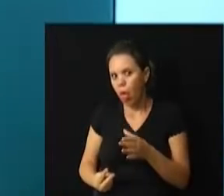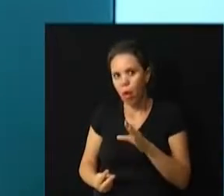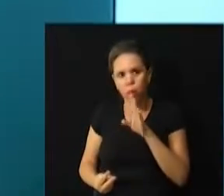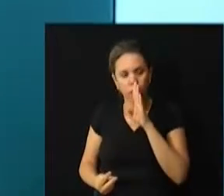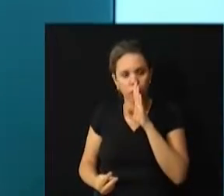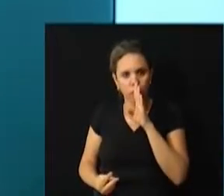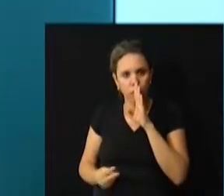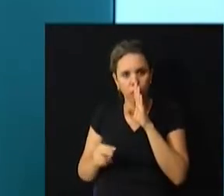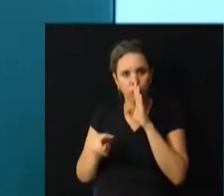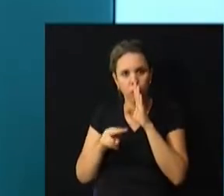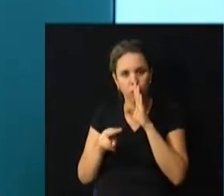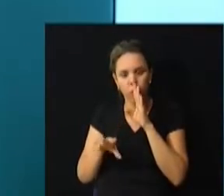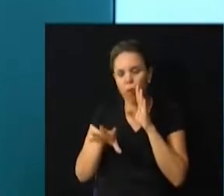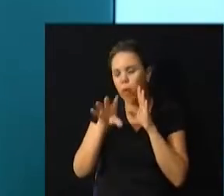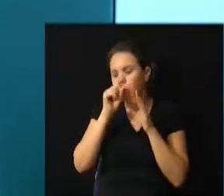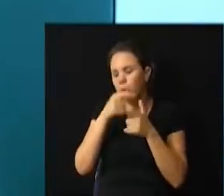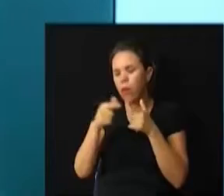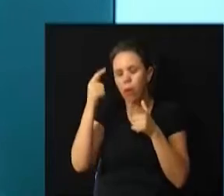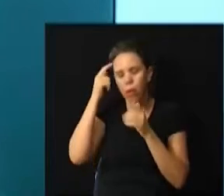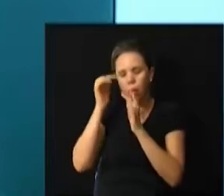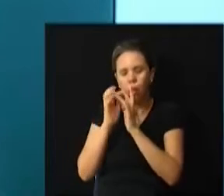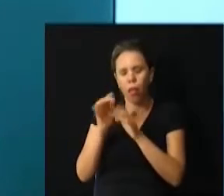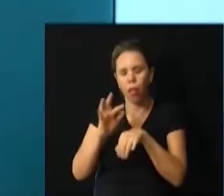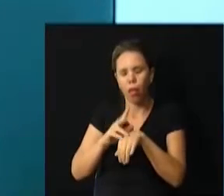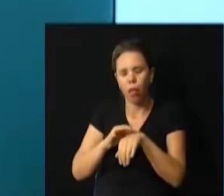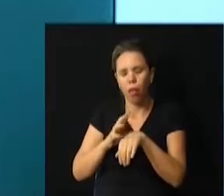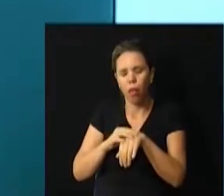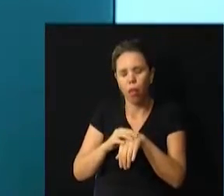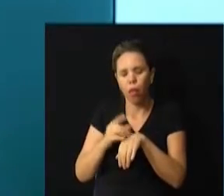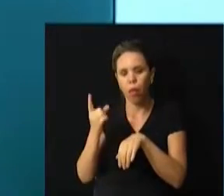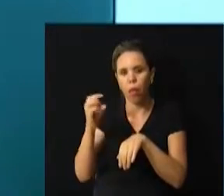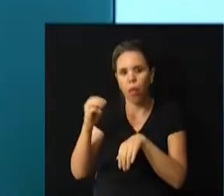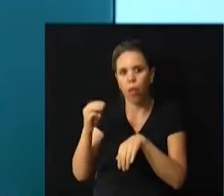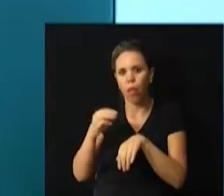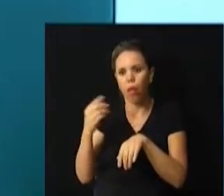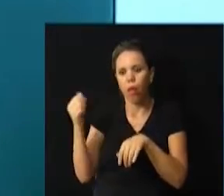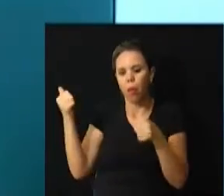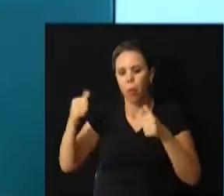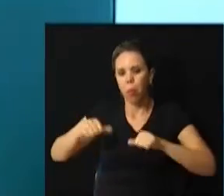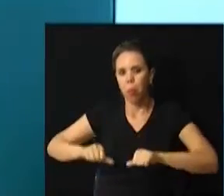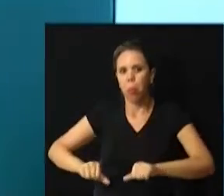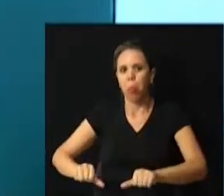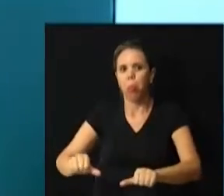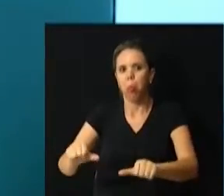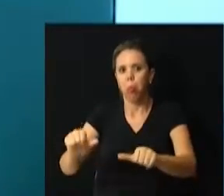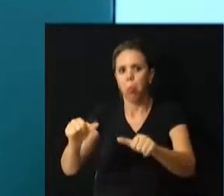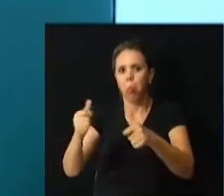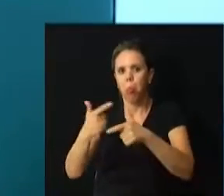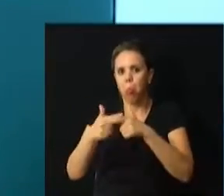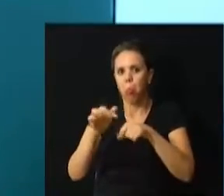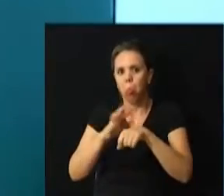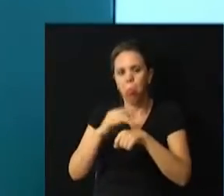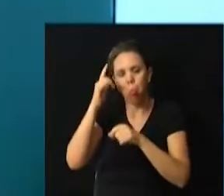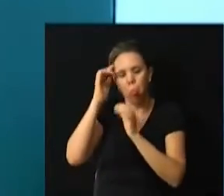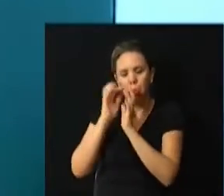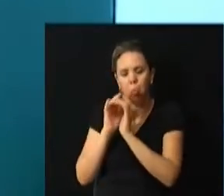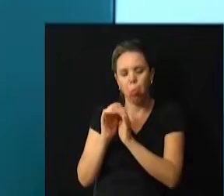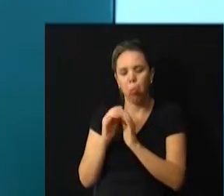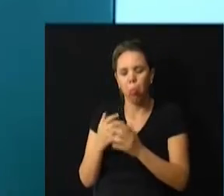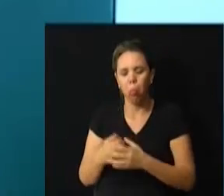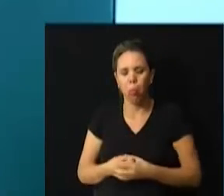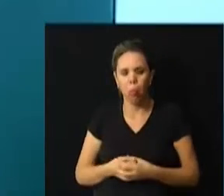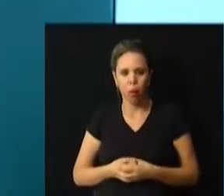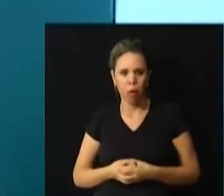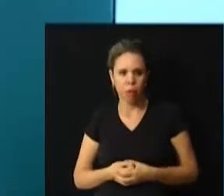afogadinha, silenciosa, ela já vai ter sequela neurológica. Cada minuto que passa vai piorando essa sequela,